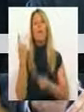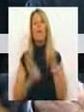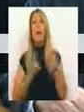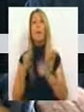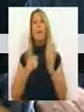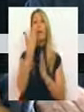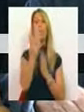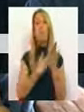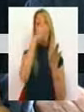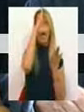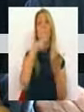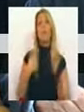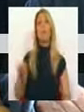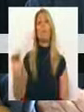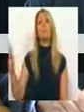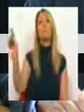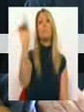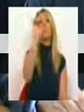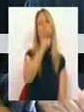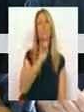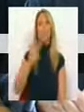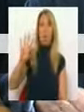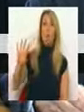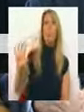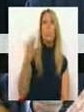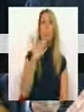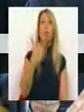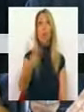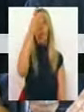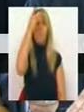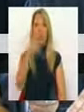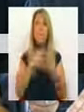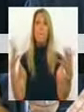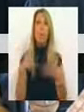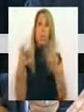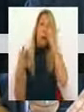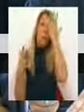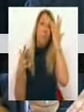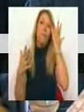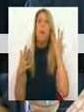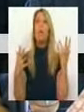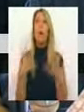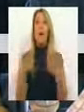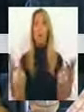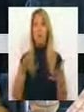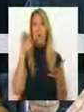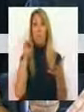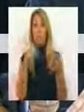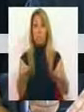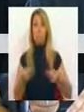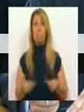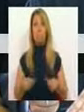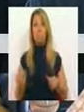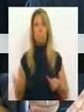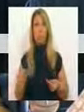país fora a pedir opiniões, a grande parte ou a grande maioria deles não chegaram ainda a esta casa, nem chegaram às mãos dos